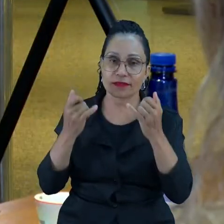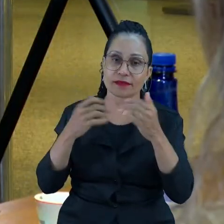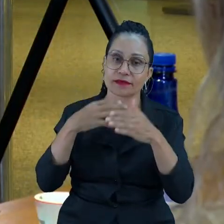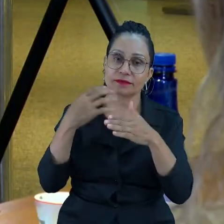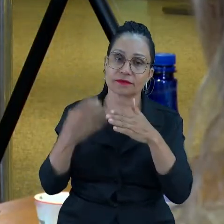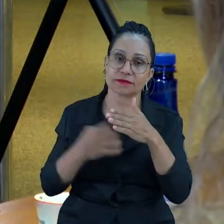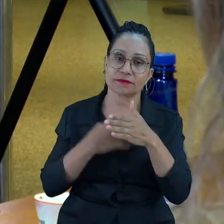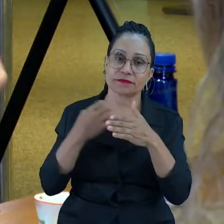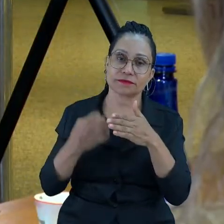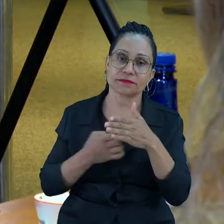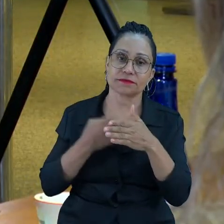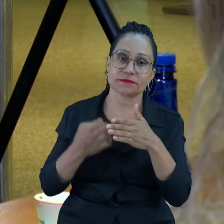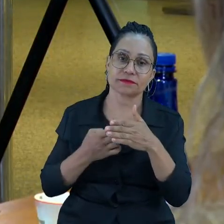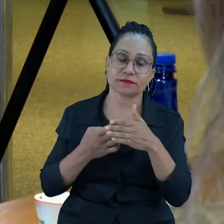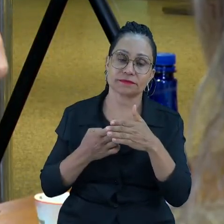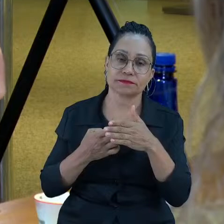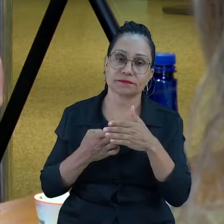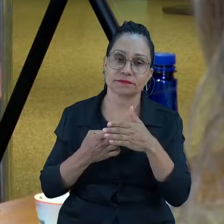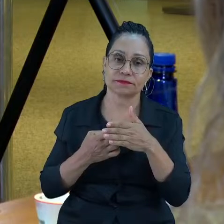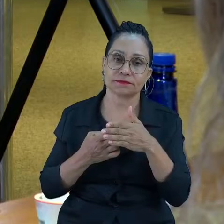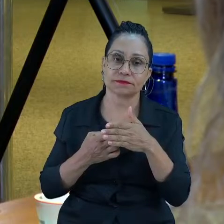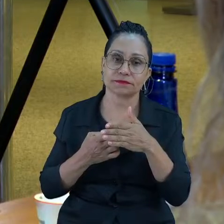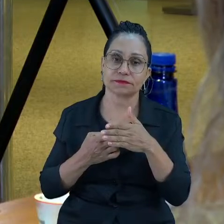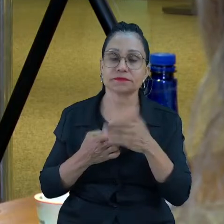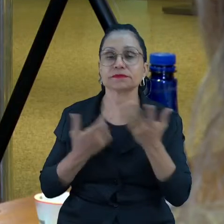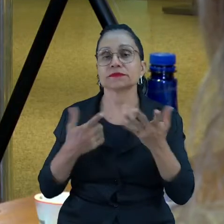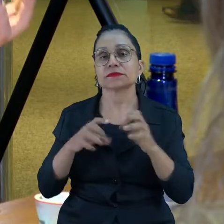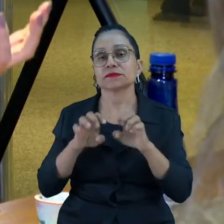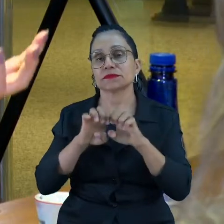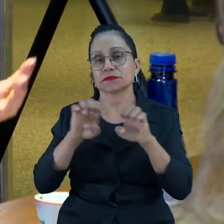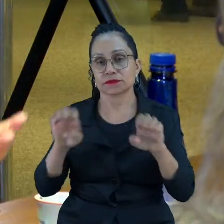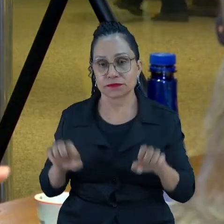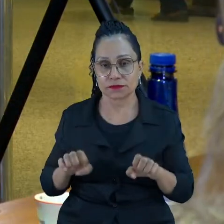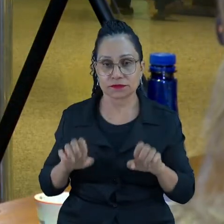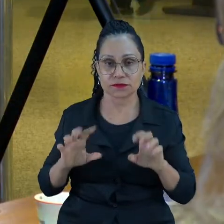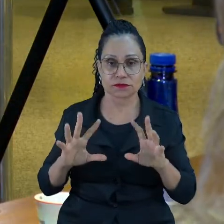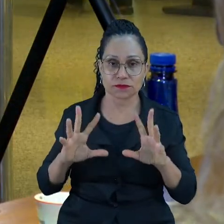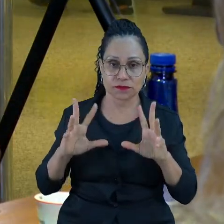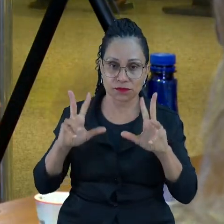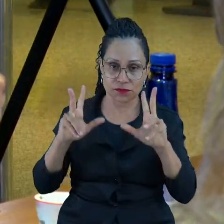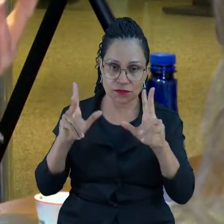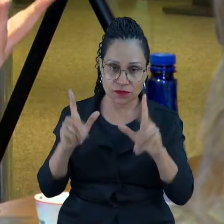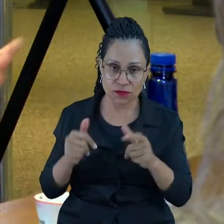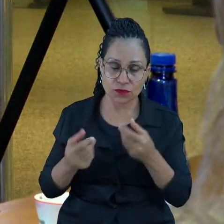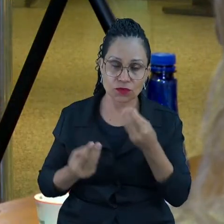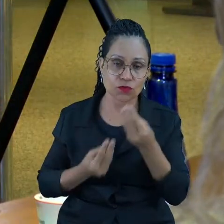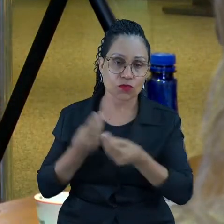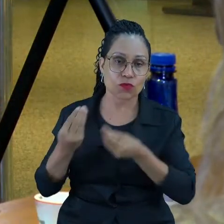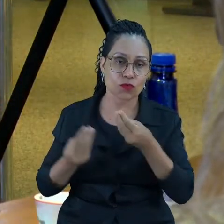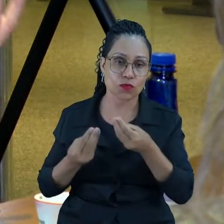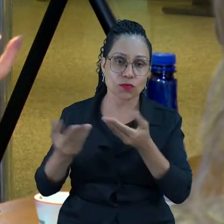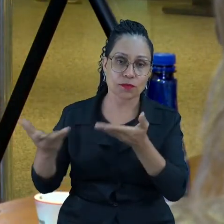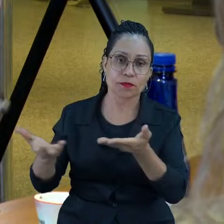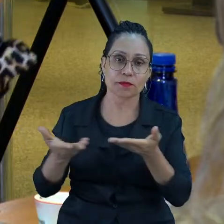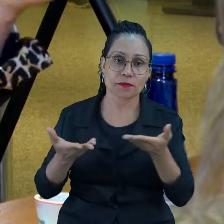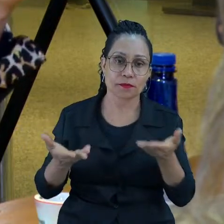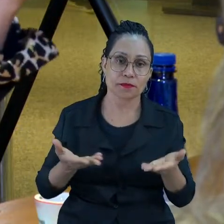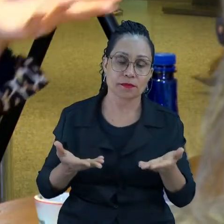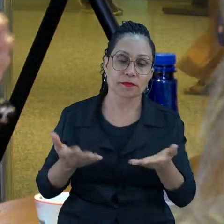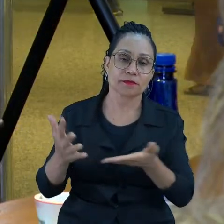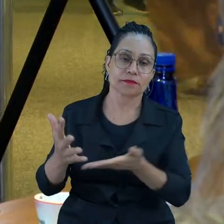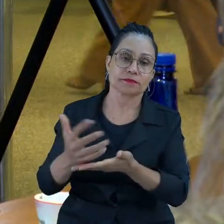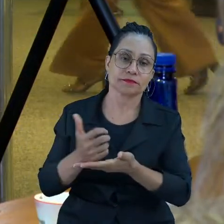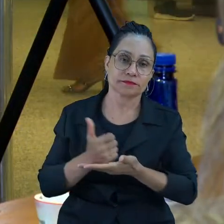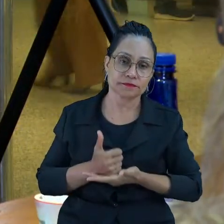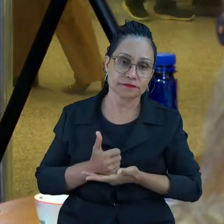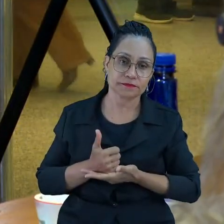vêm pensando na sua estrutura, em todo o seu funcionamento, para receber e acolher e fazer